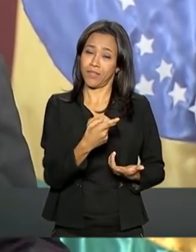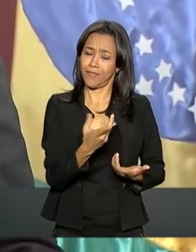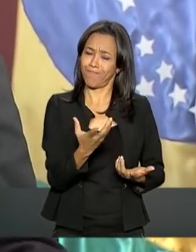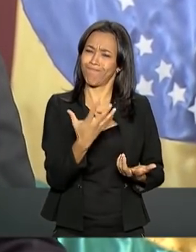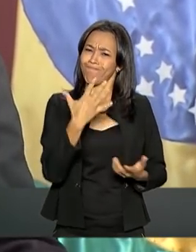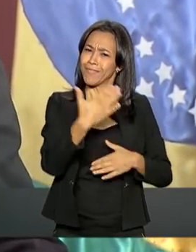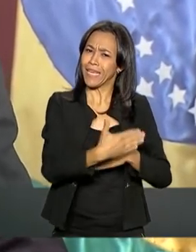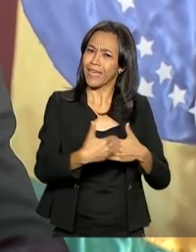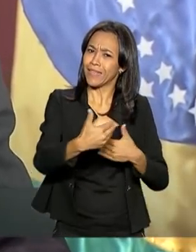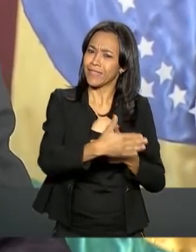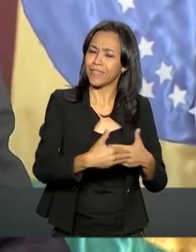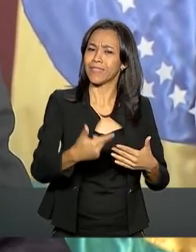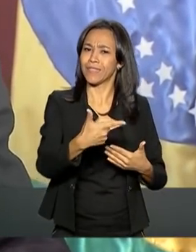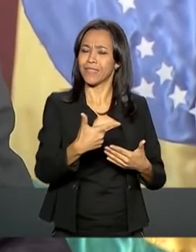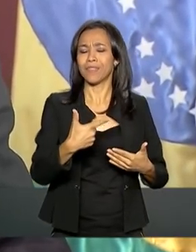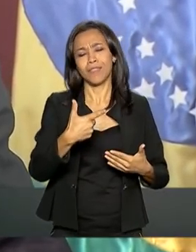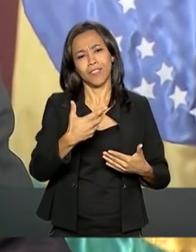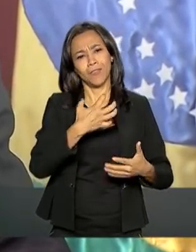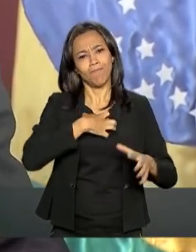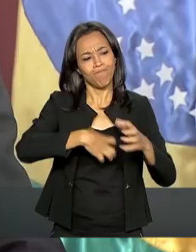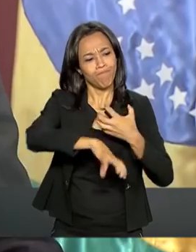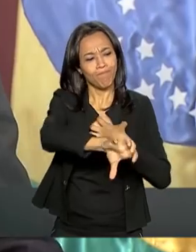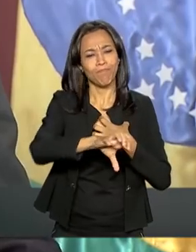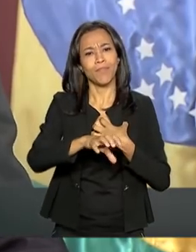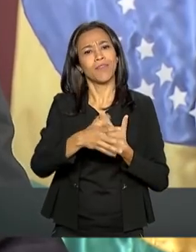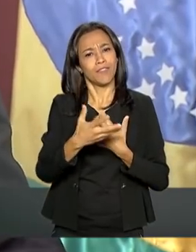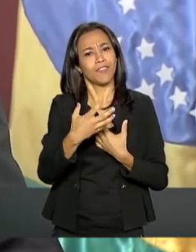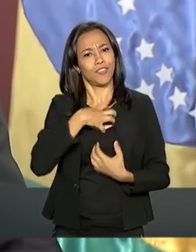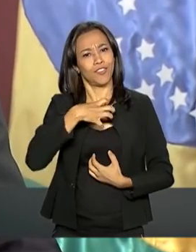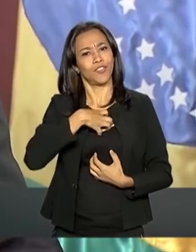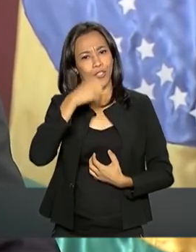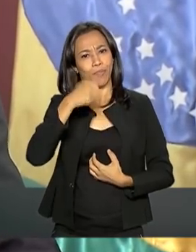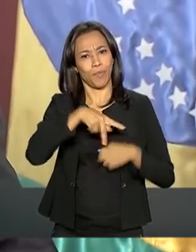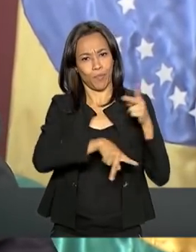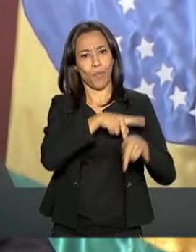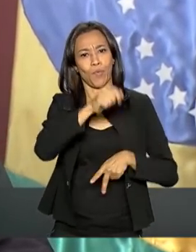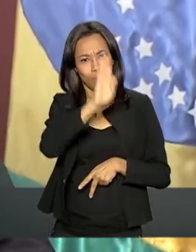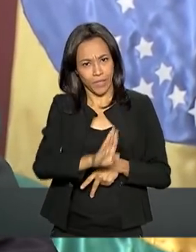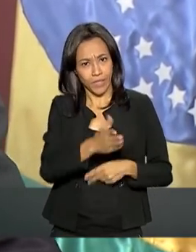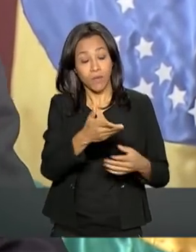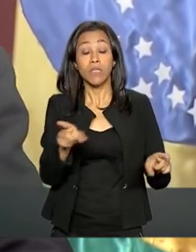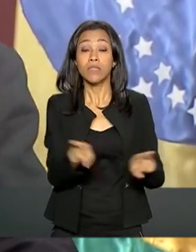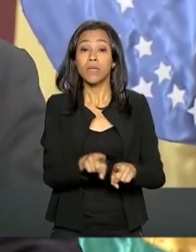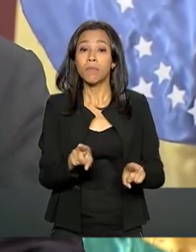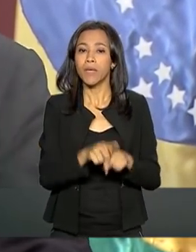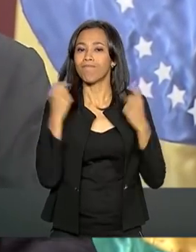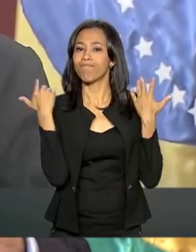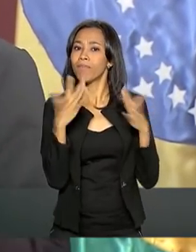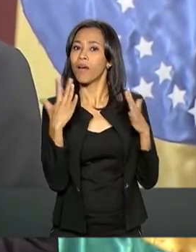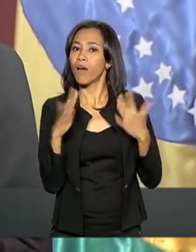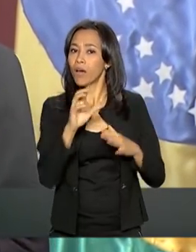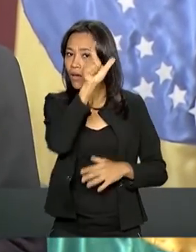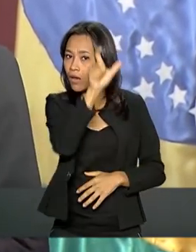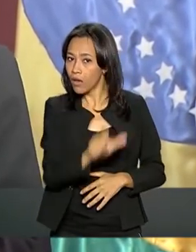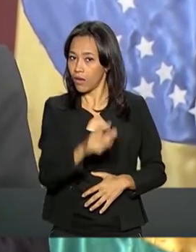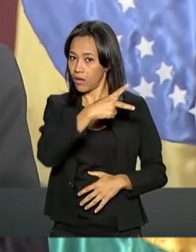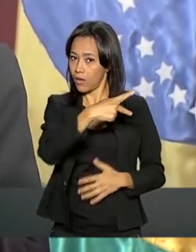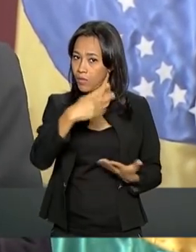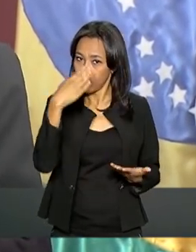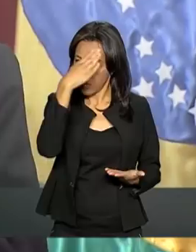carinho e apreço pelo povo brasileiro. Mas também quero parabenizá-lo pela